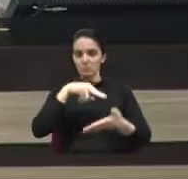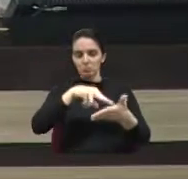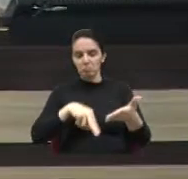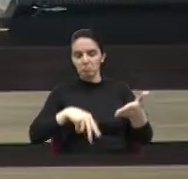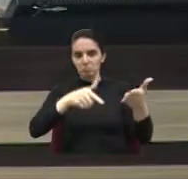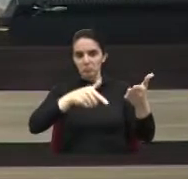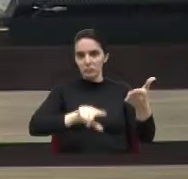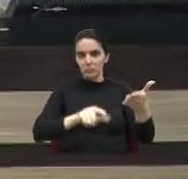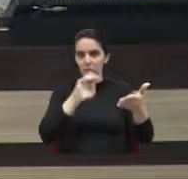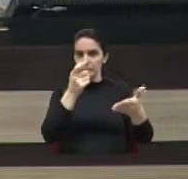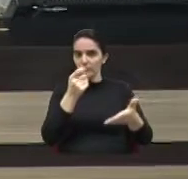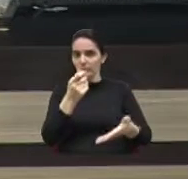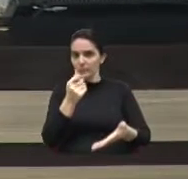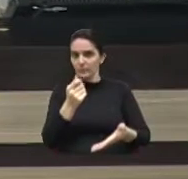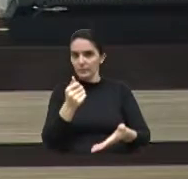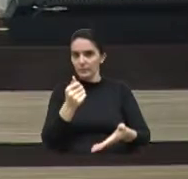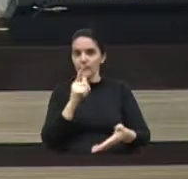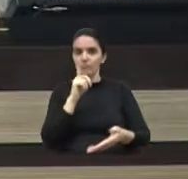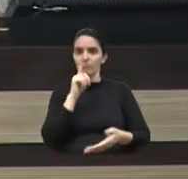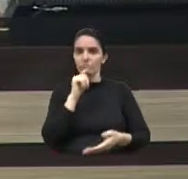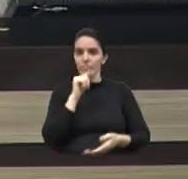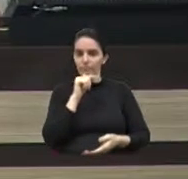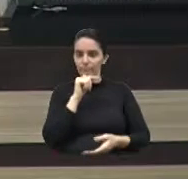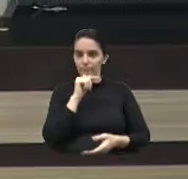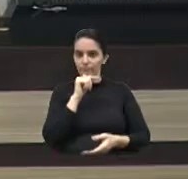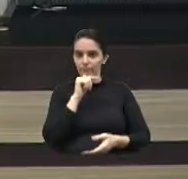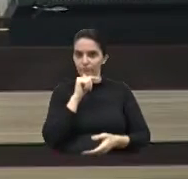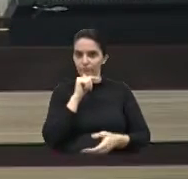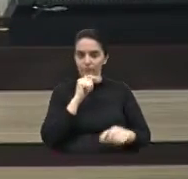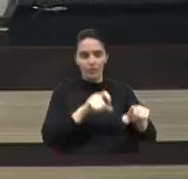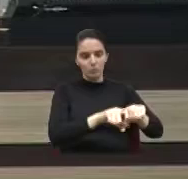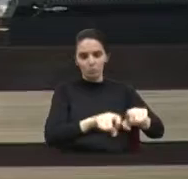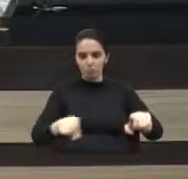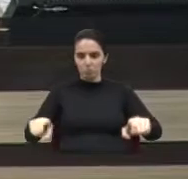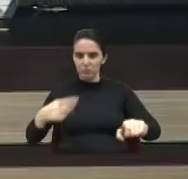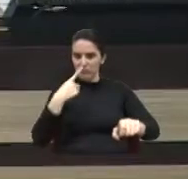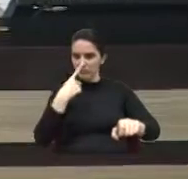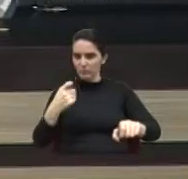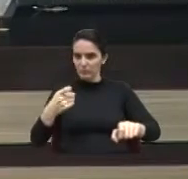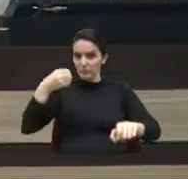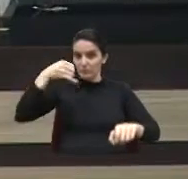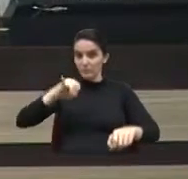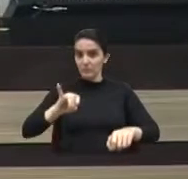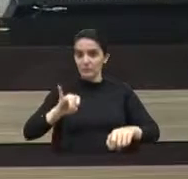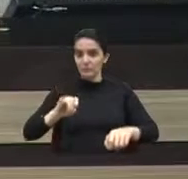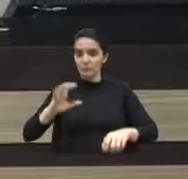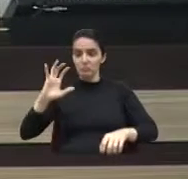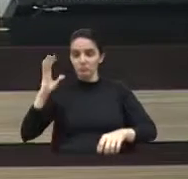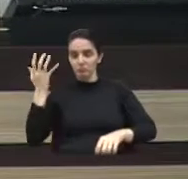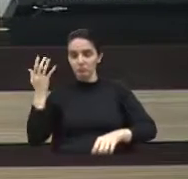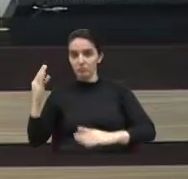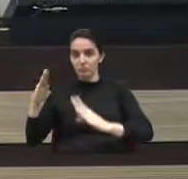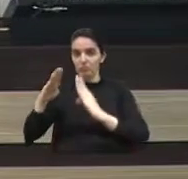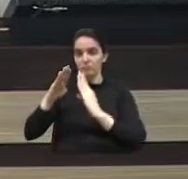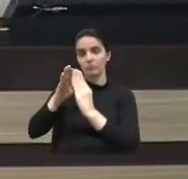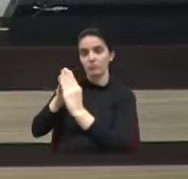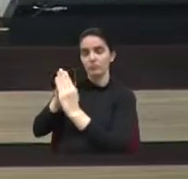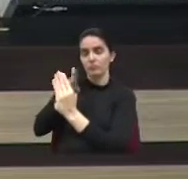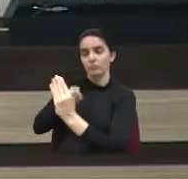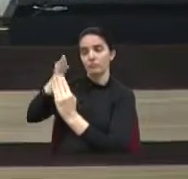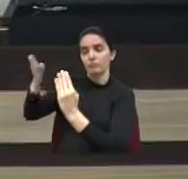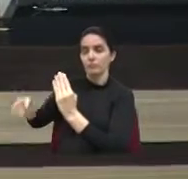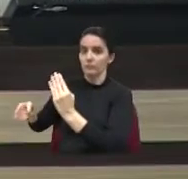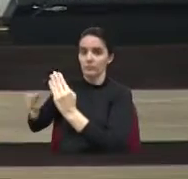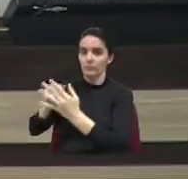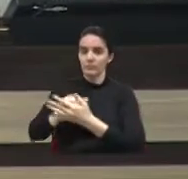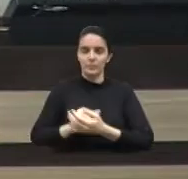cobrança por consumo de água e tratamento de esgoto em caso de vazamento interno não aparente. Propositura